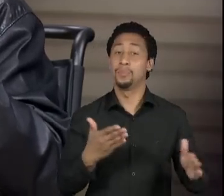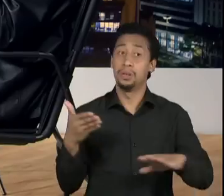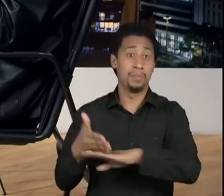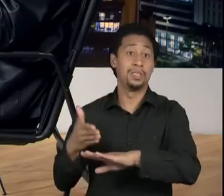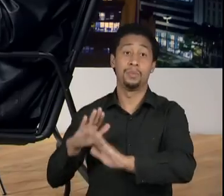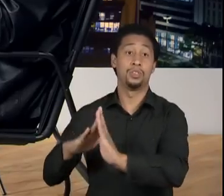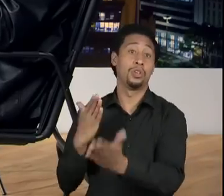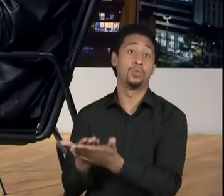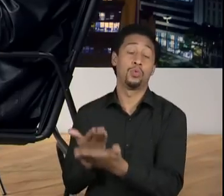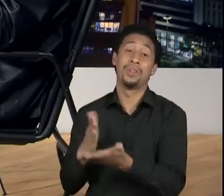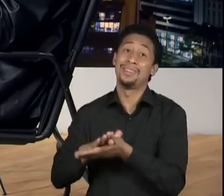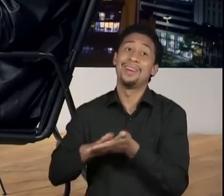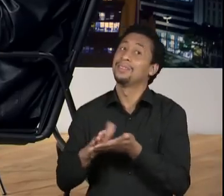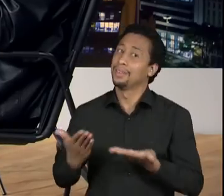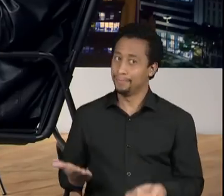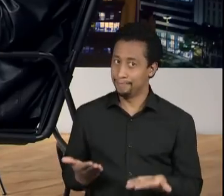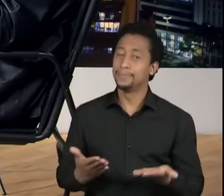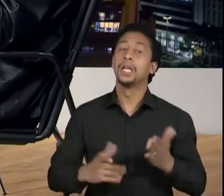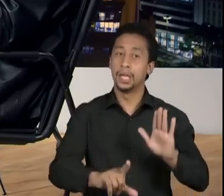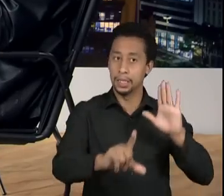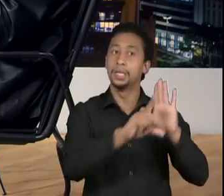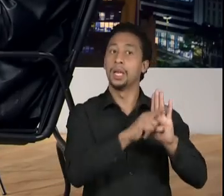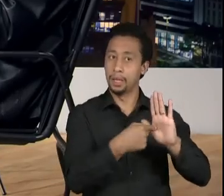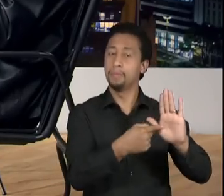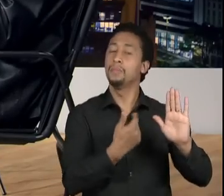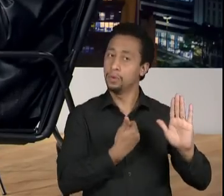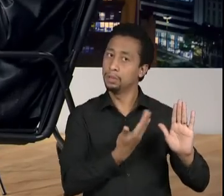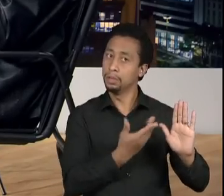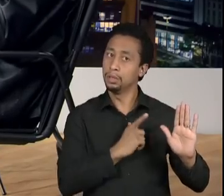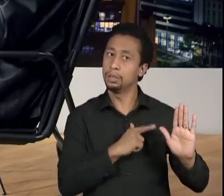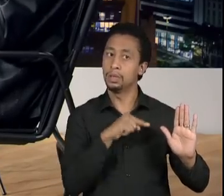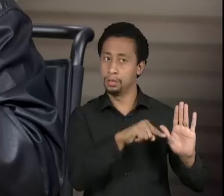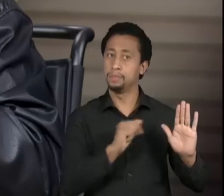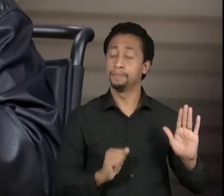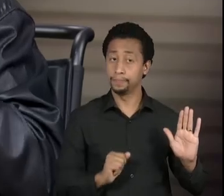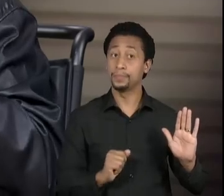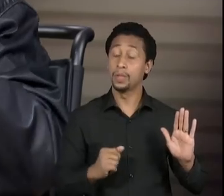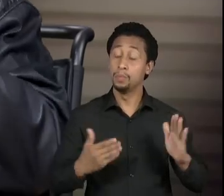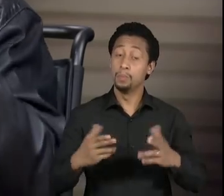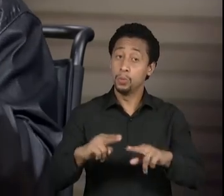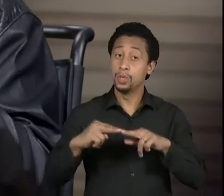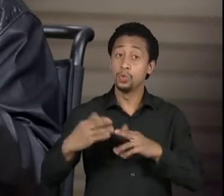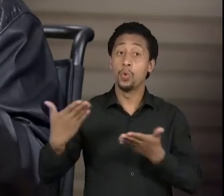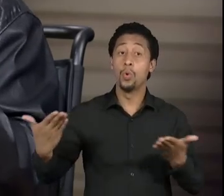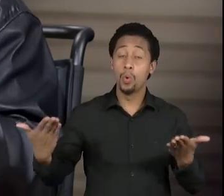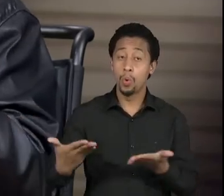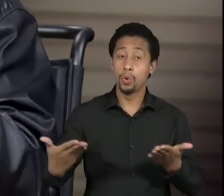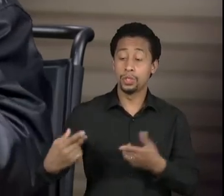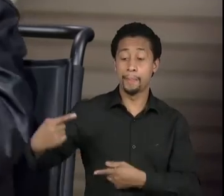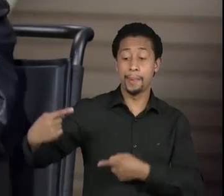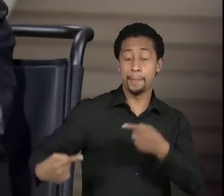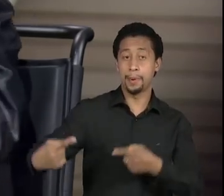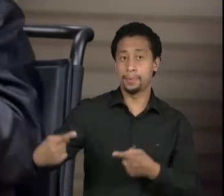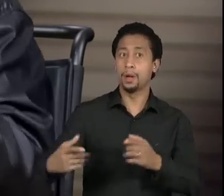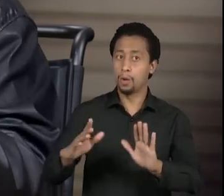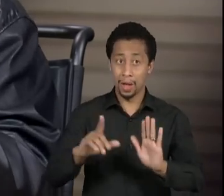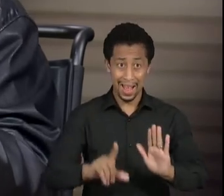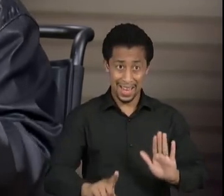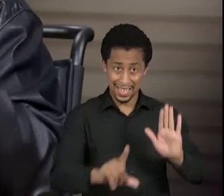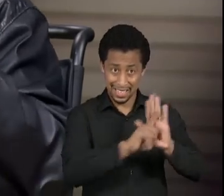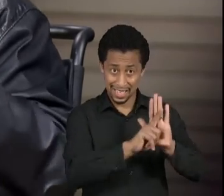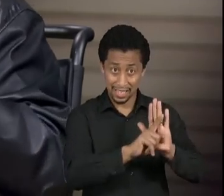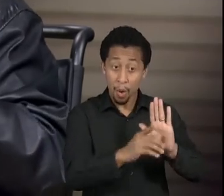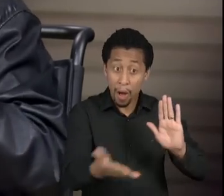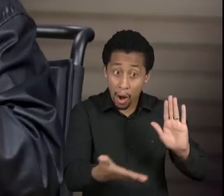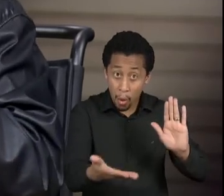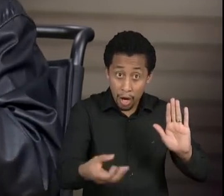legislação, que é exatamente isso que nós temos hoje em debate, né? Ou seja, na legislação atual, não matricular a